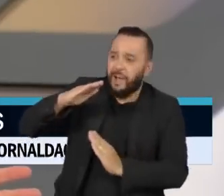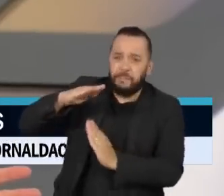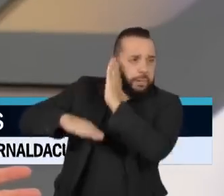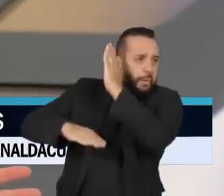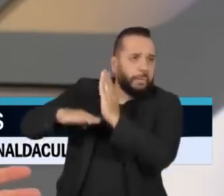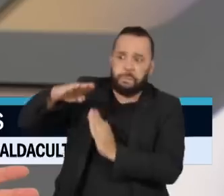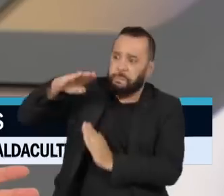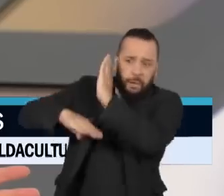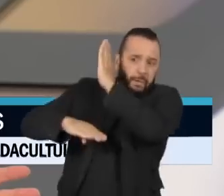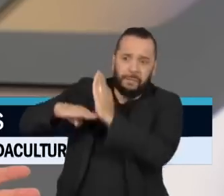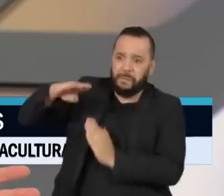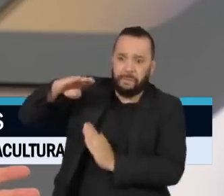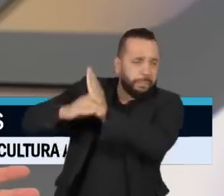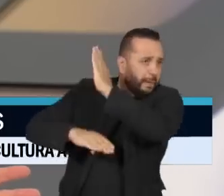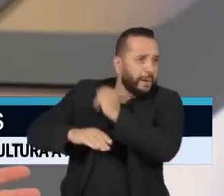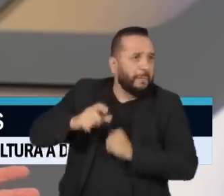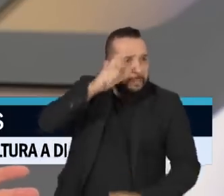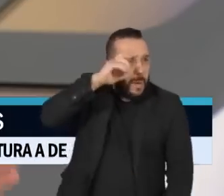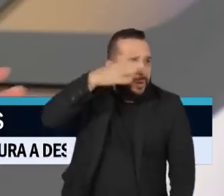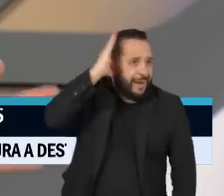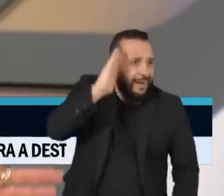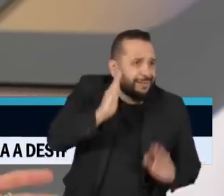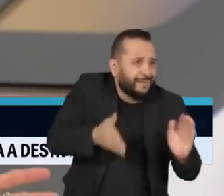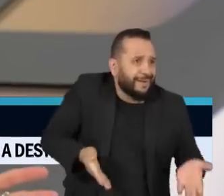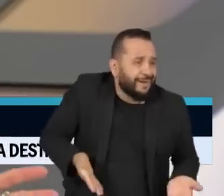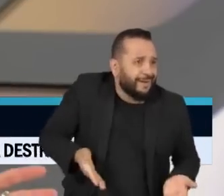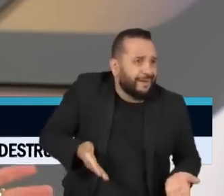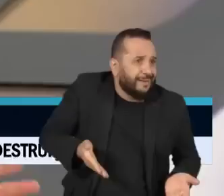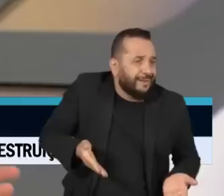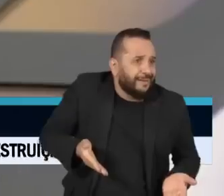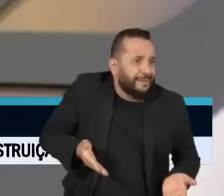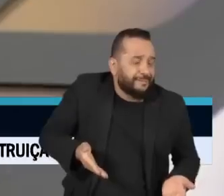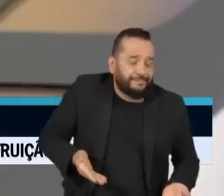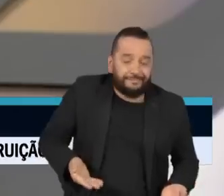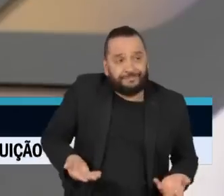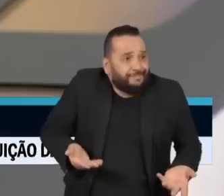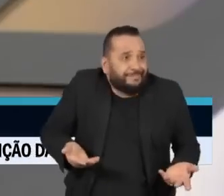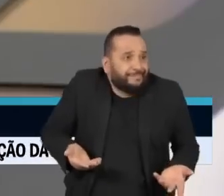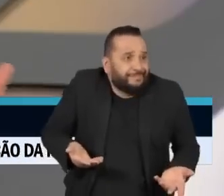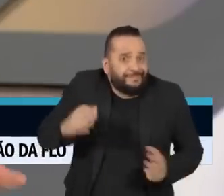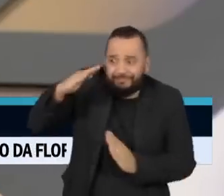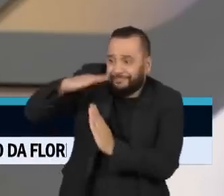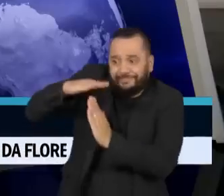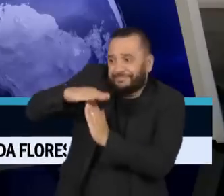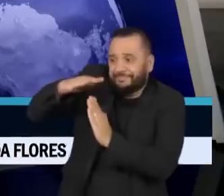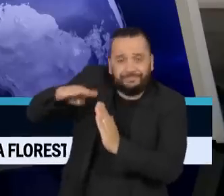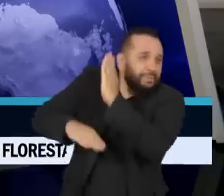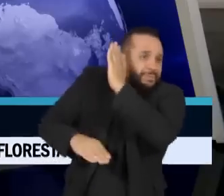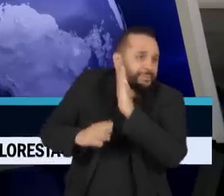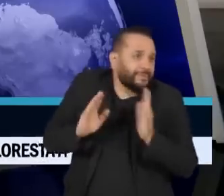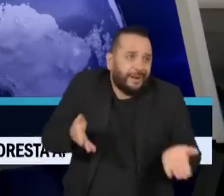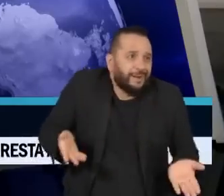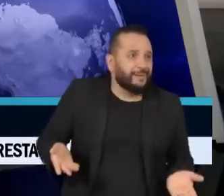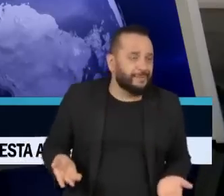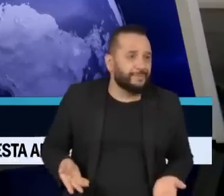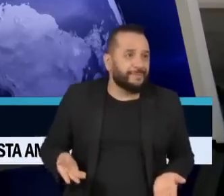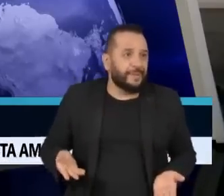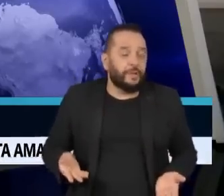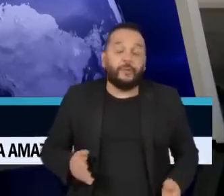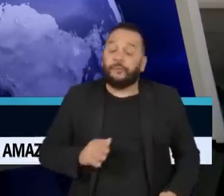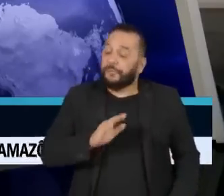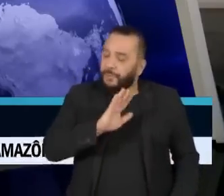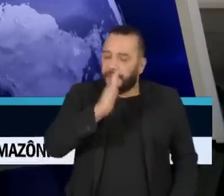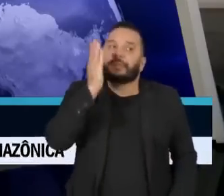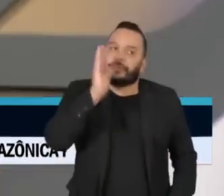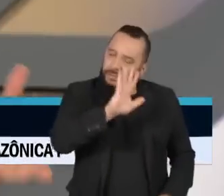seguidos pelo Paulo Guedes tendo dito isso é as declarações de fato foram um pouco